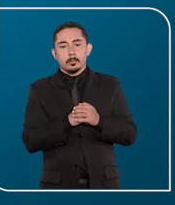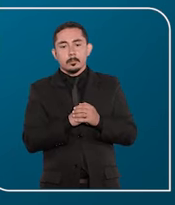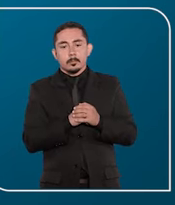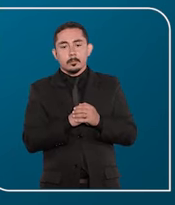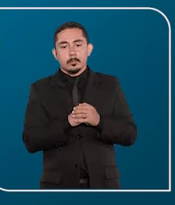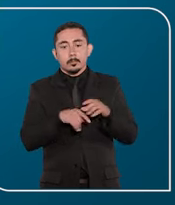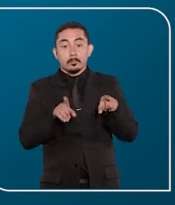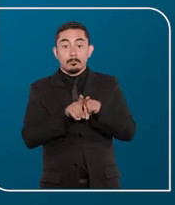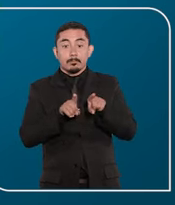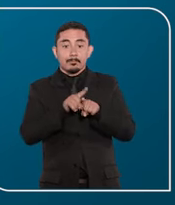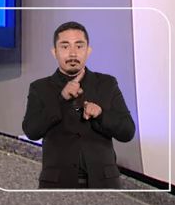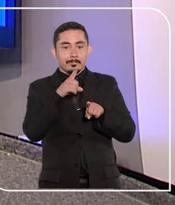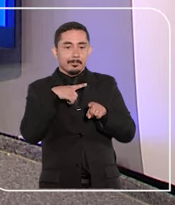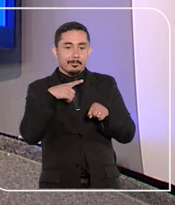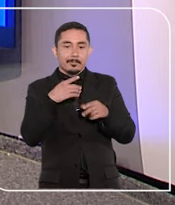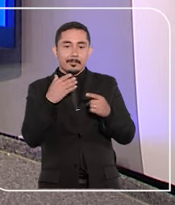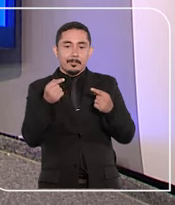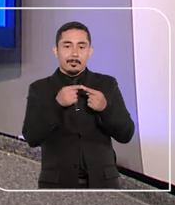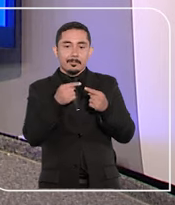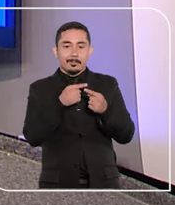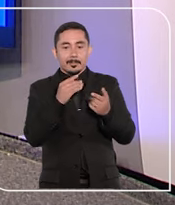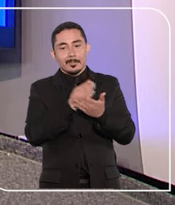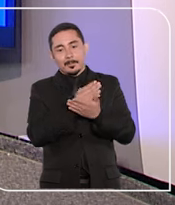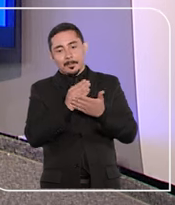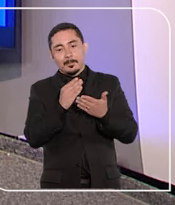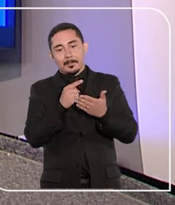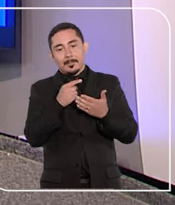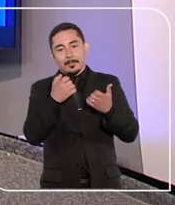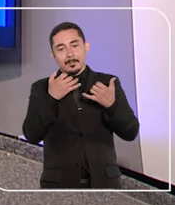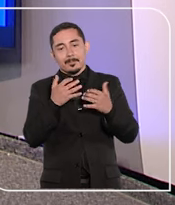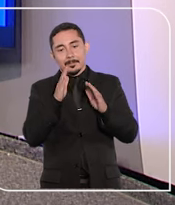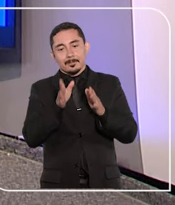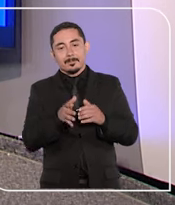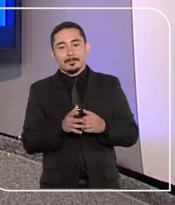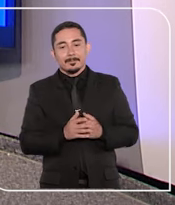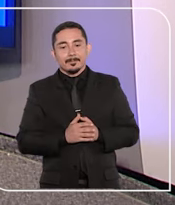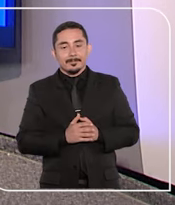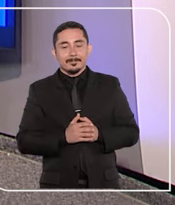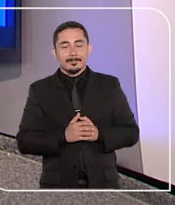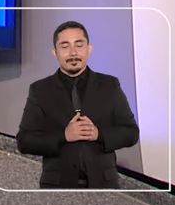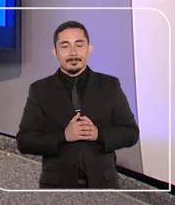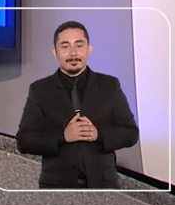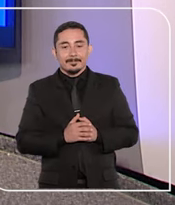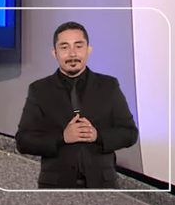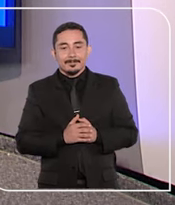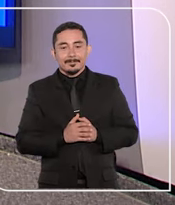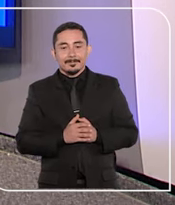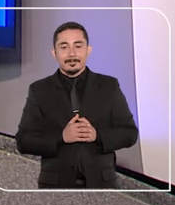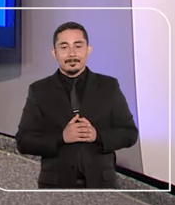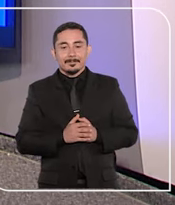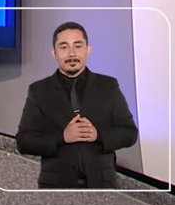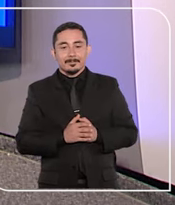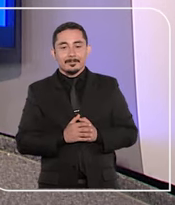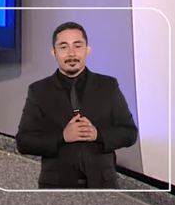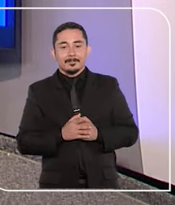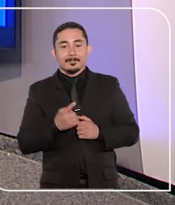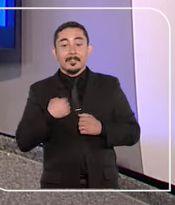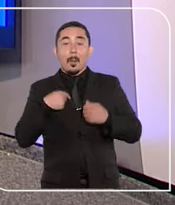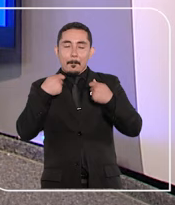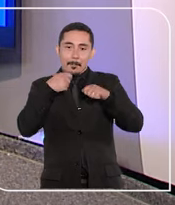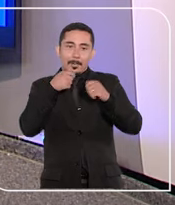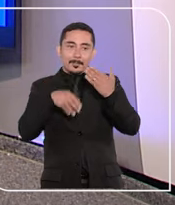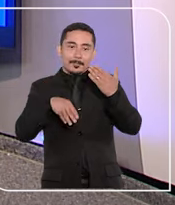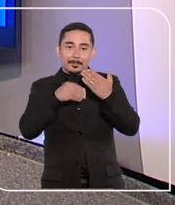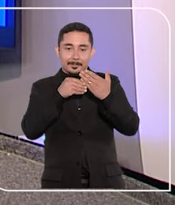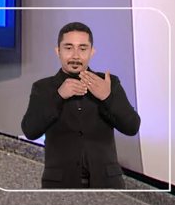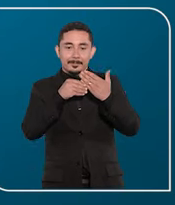ele já começou agora uma parte, né? Viu, Fátima? Ele é assim. Eu preciso fazer uma parte. Fica à vontade. Eu preciso fazer uma parte aqui, Fátima. E